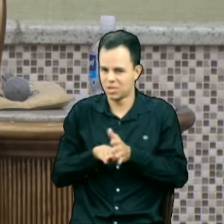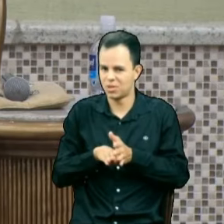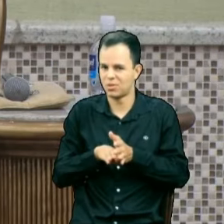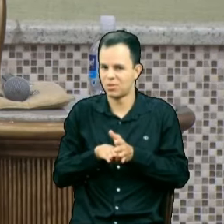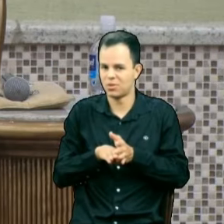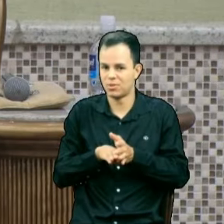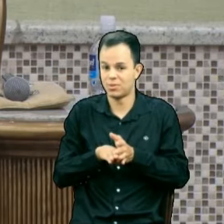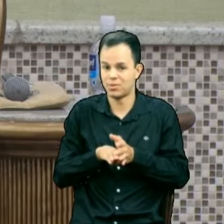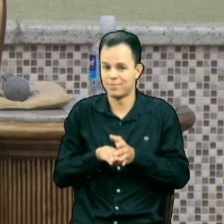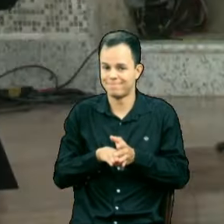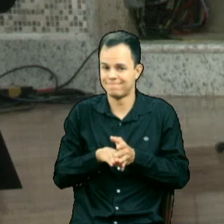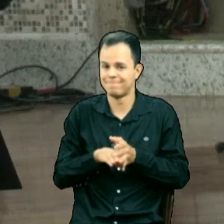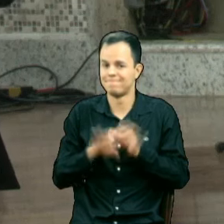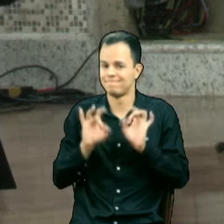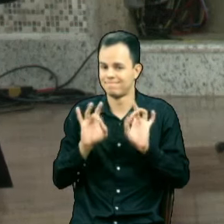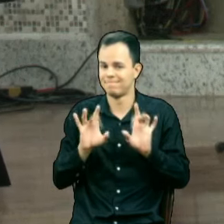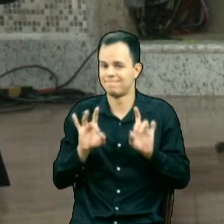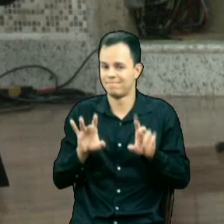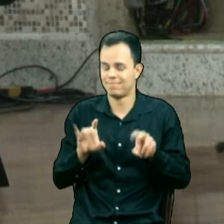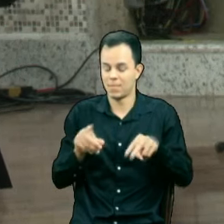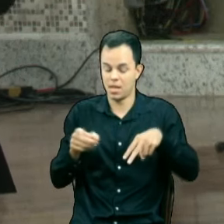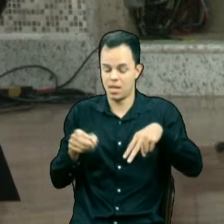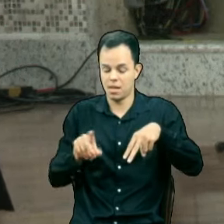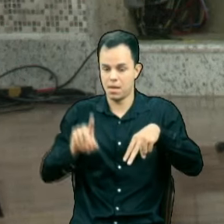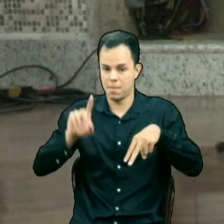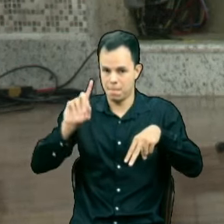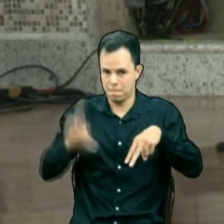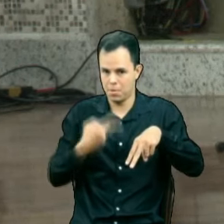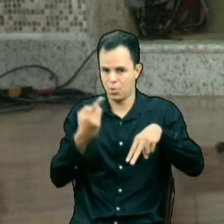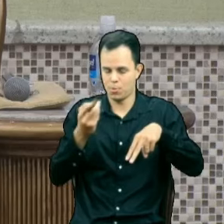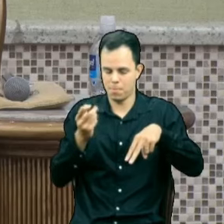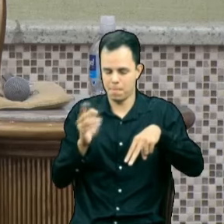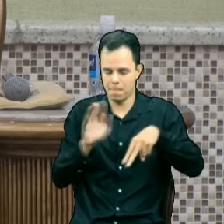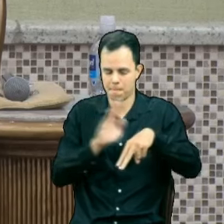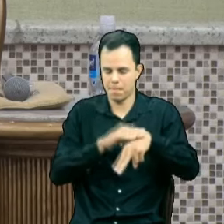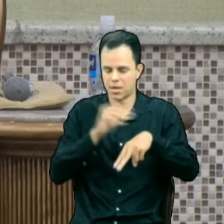meu irmão e agora quem não sabe nada